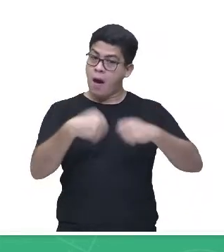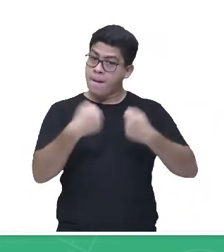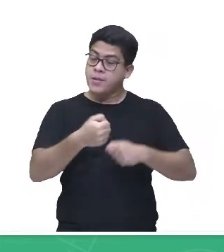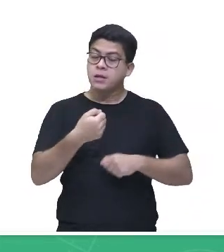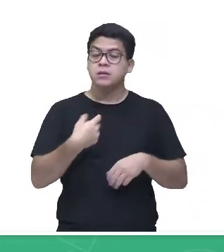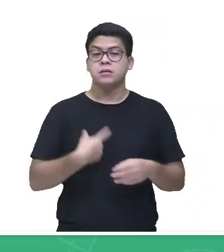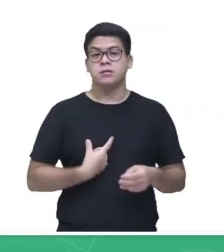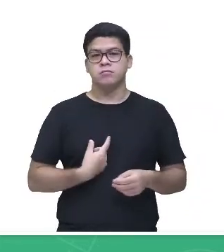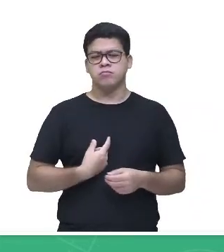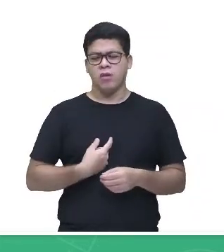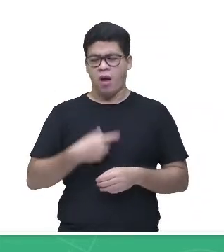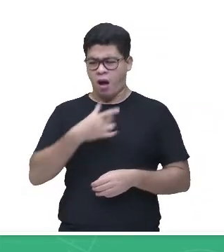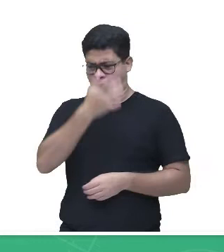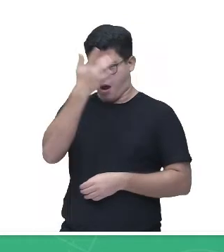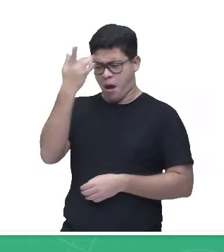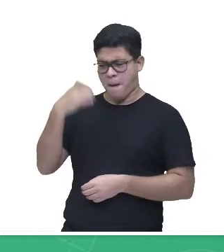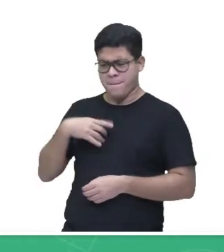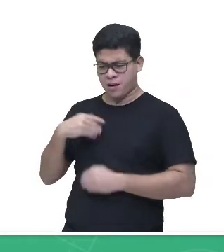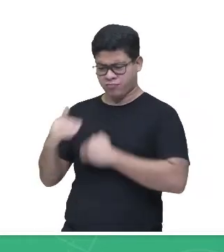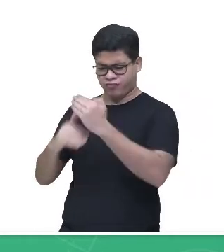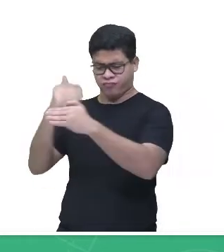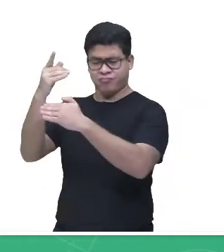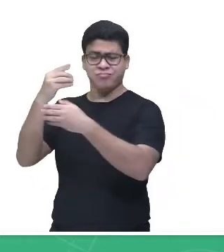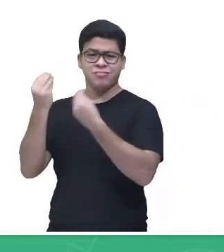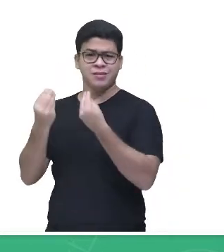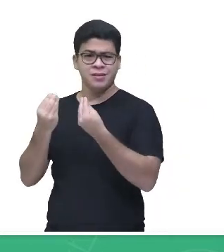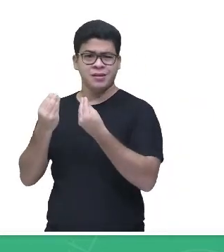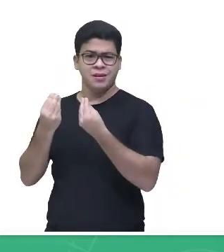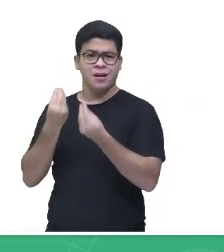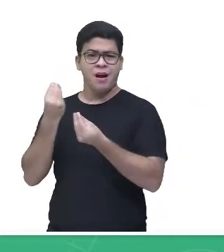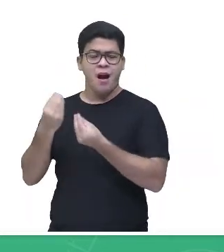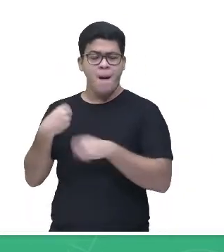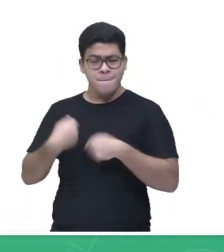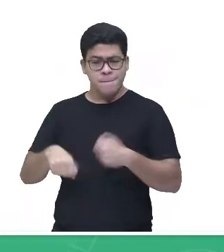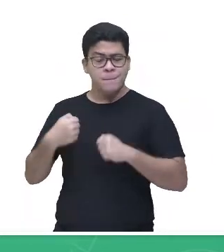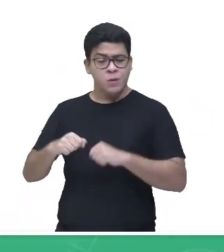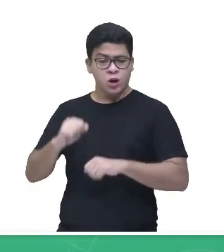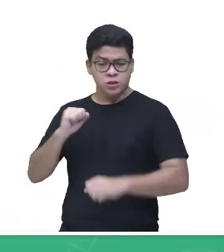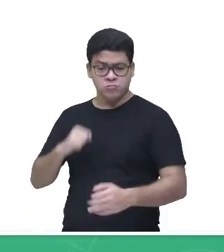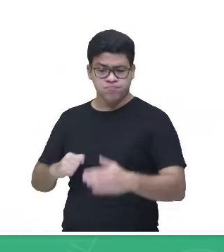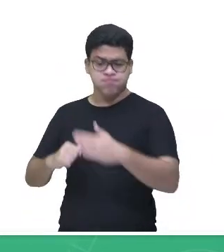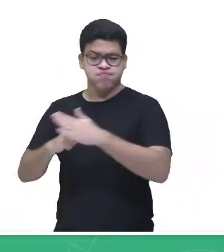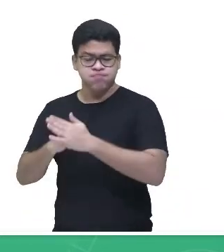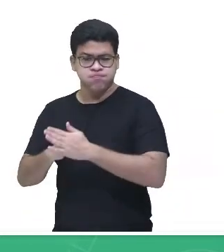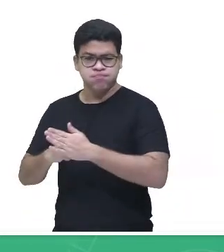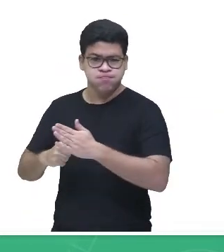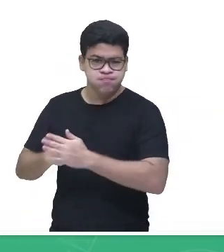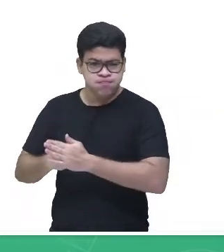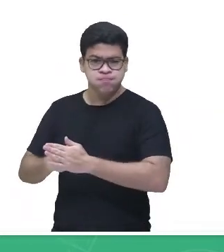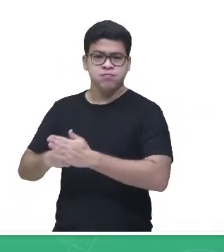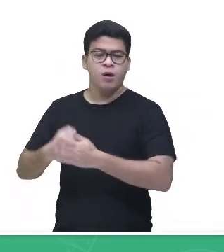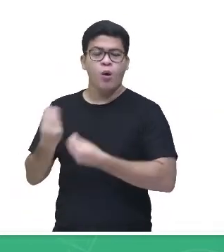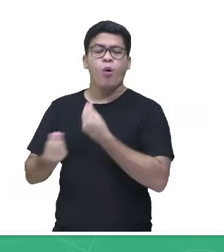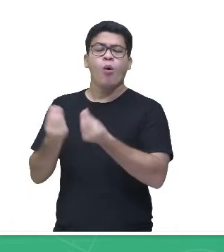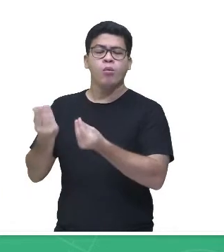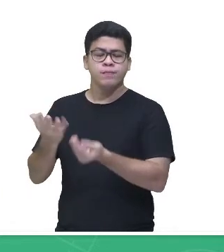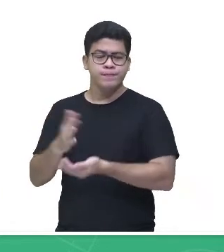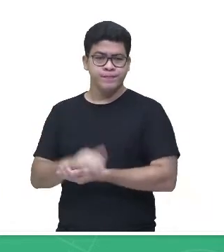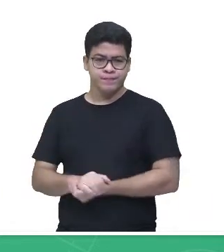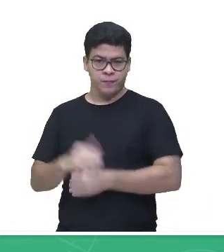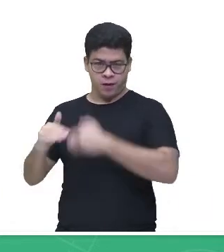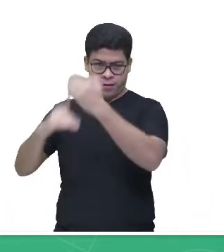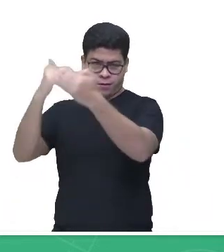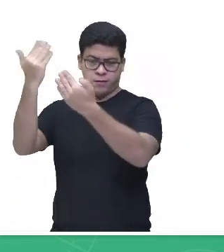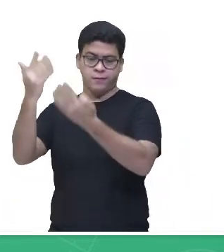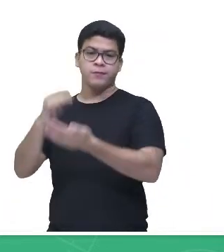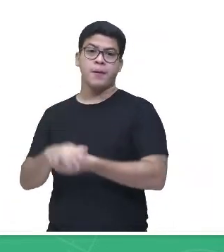ser prejudicial ao desenvolvimento da ideia da vida, da liberdade e da propriedade.